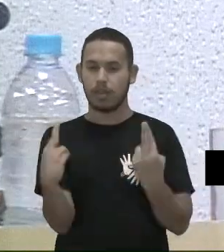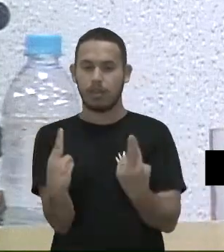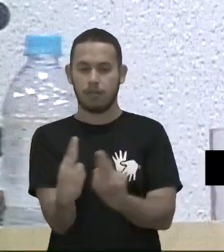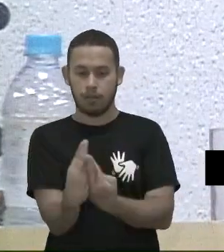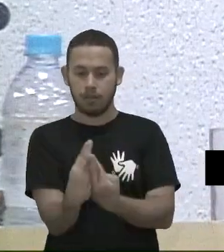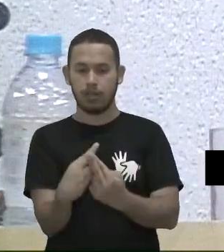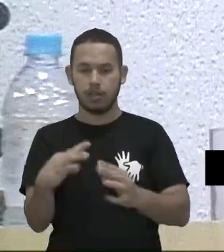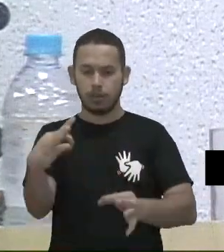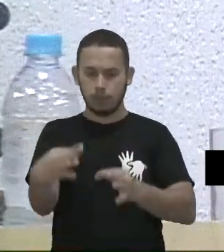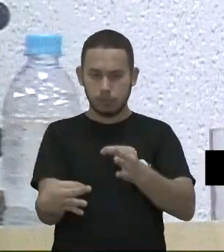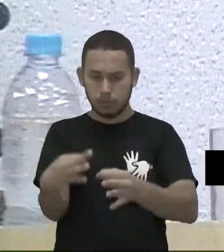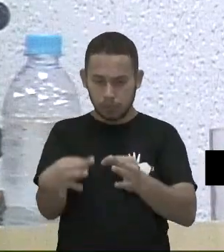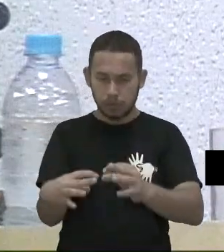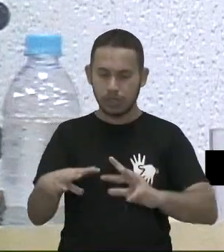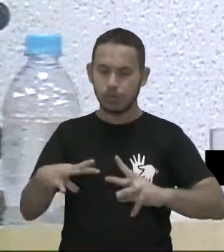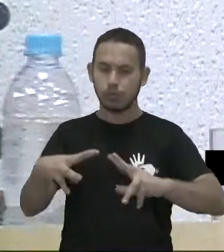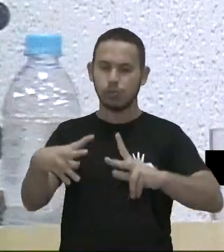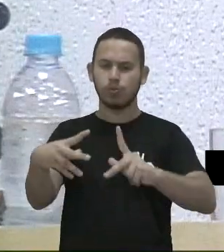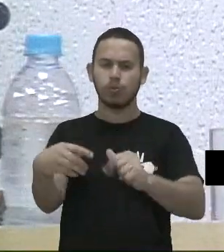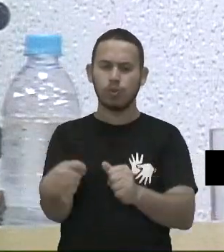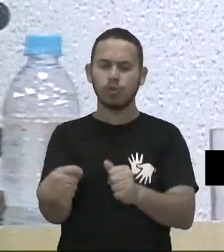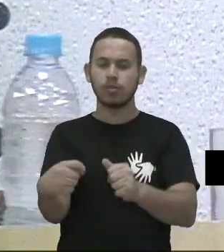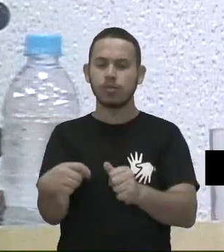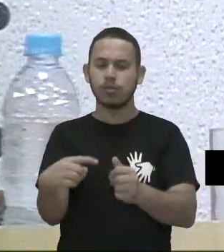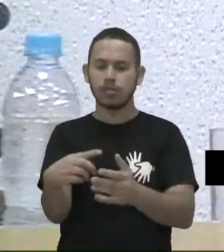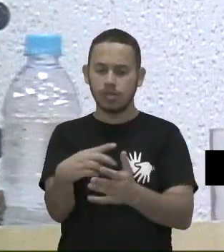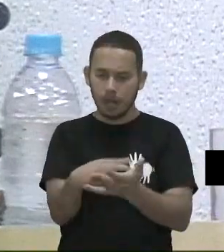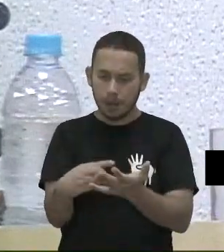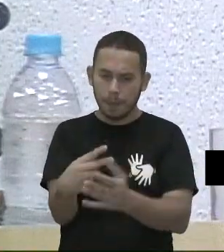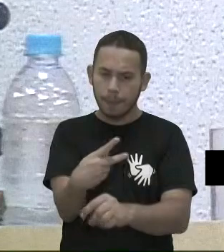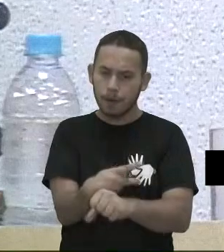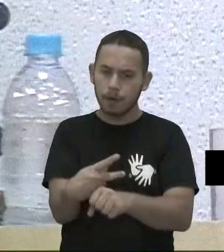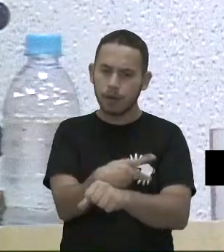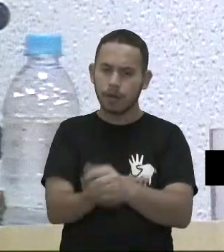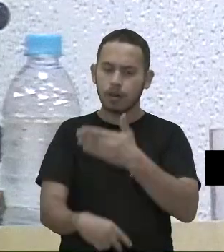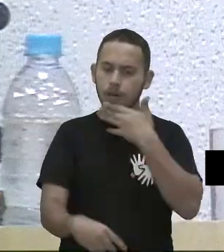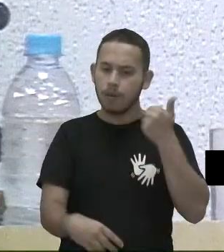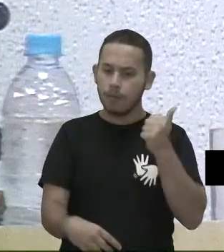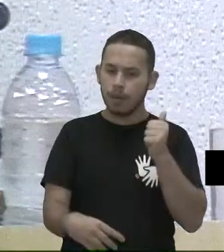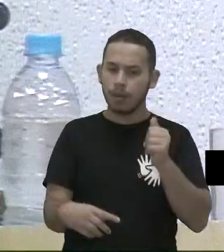da casa, para a gente estar tomando outras medidas e tendo outras